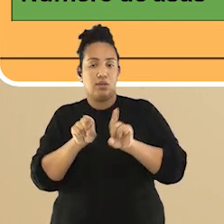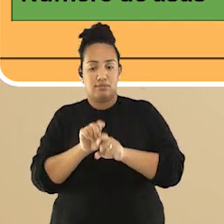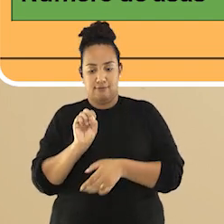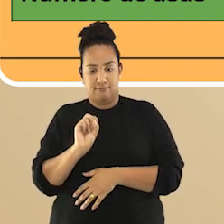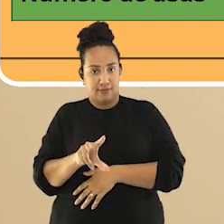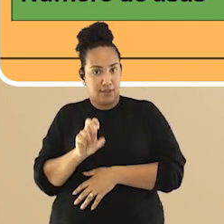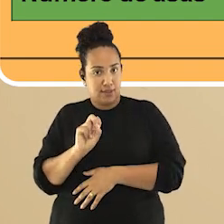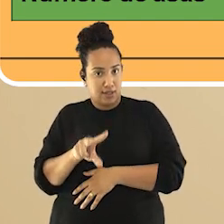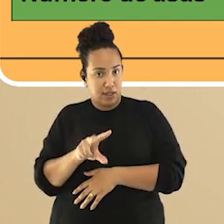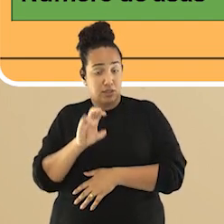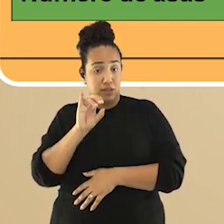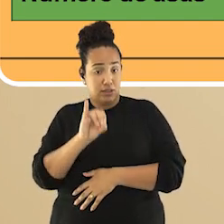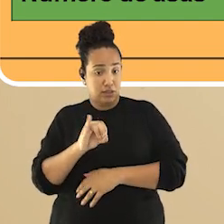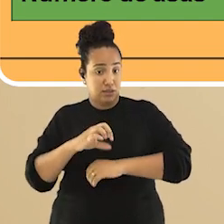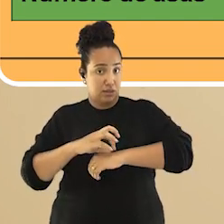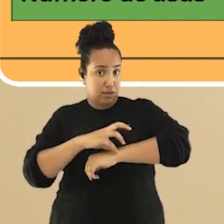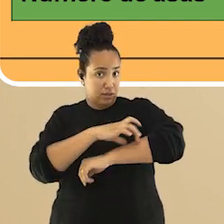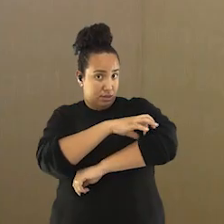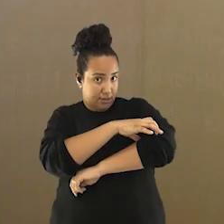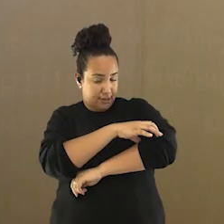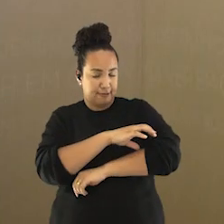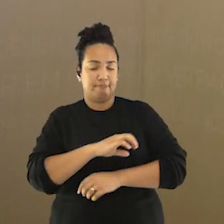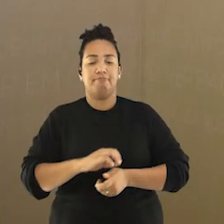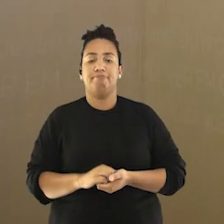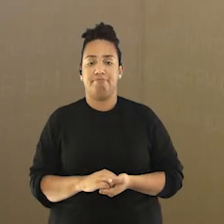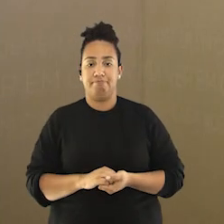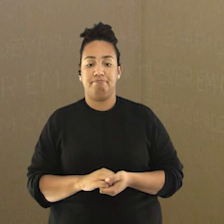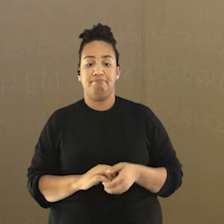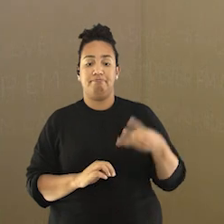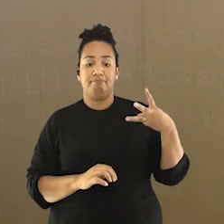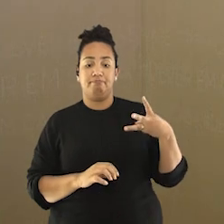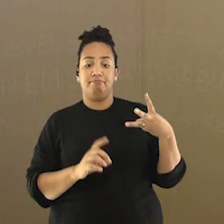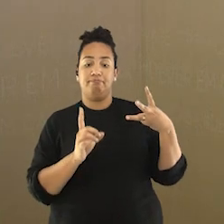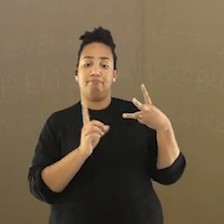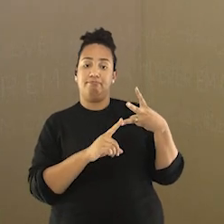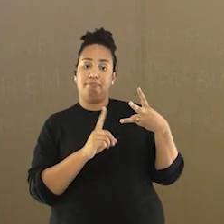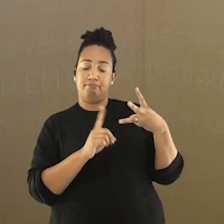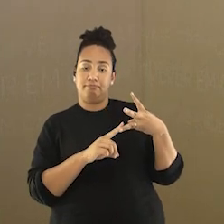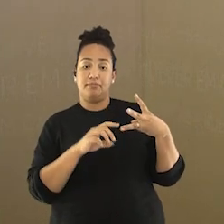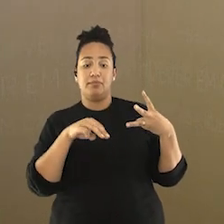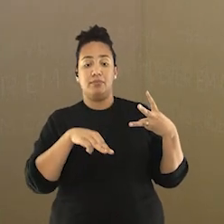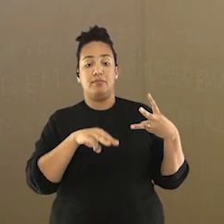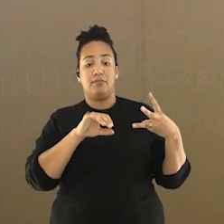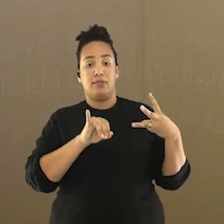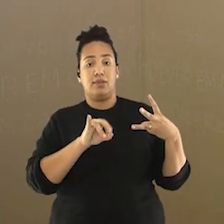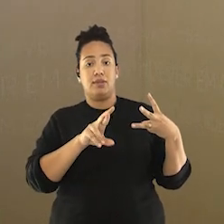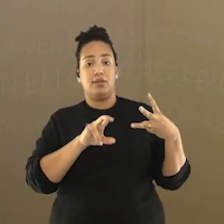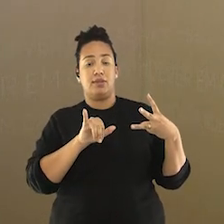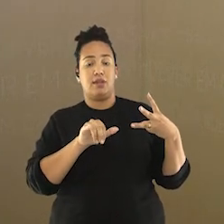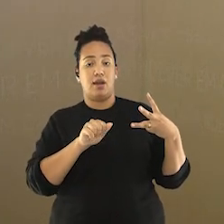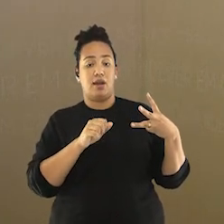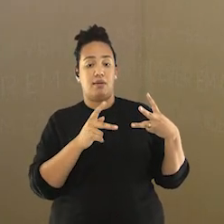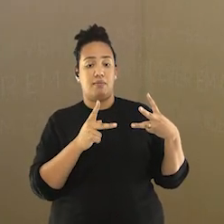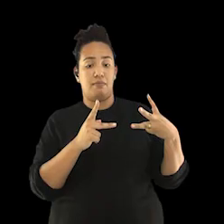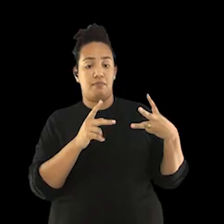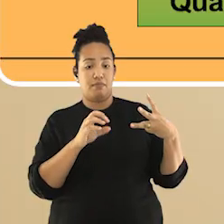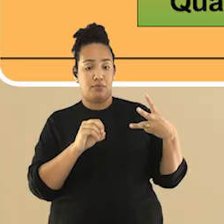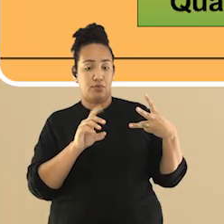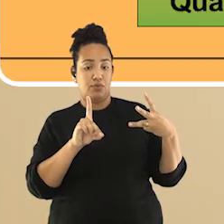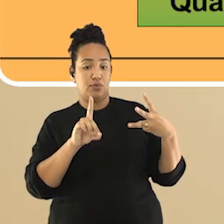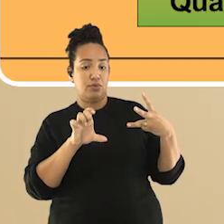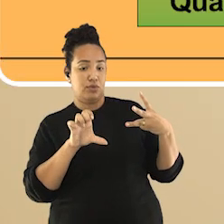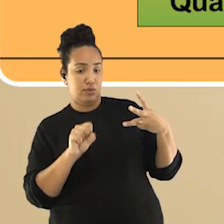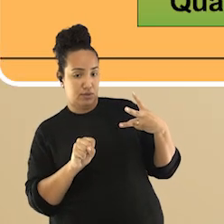veneno, se estivermos falando de aranhas. O terceiro grupo é o grupo dos miliápodes. São animais com muitas patas. Eles